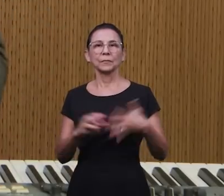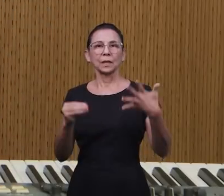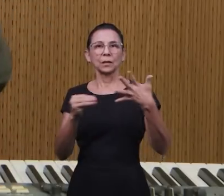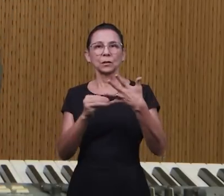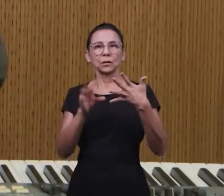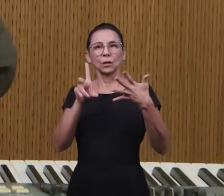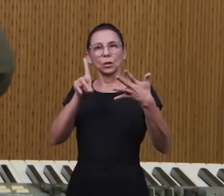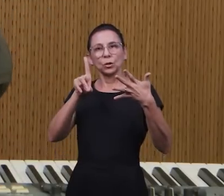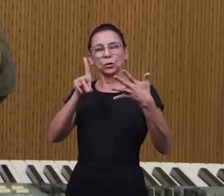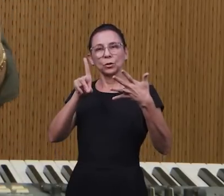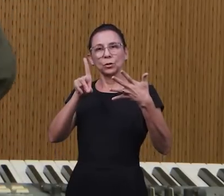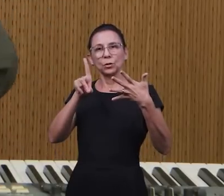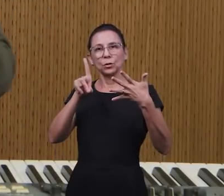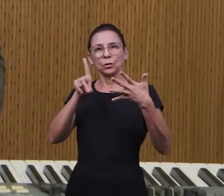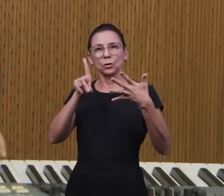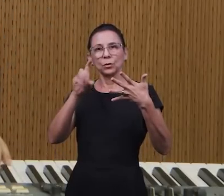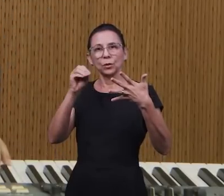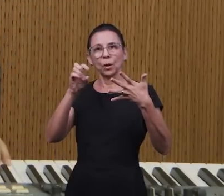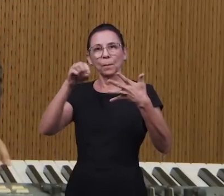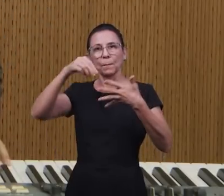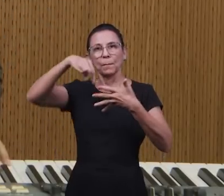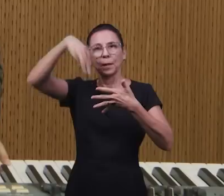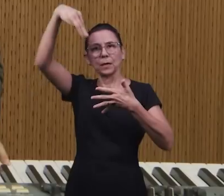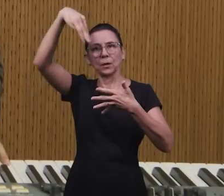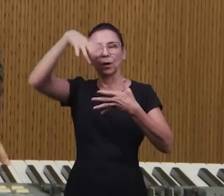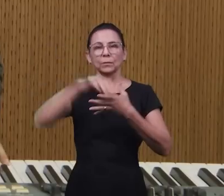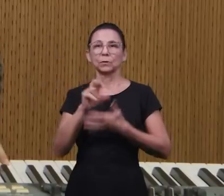pouco usando o J, ok?